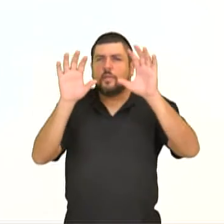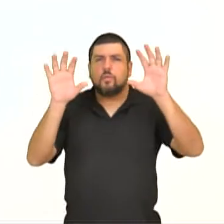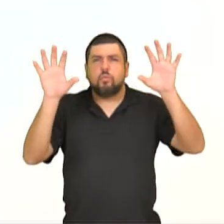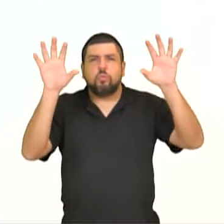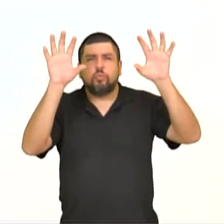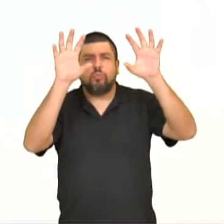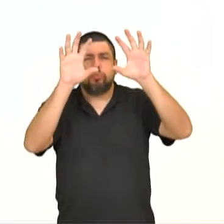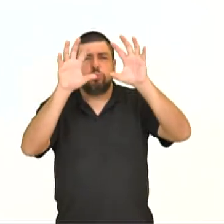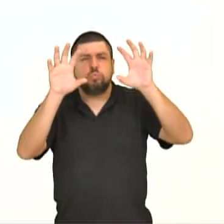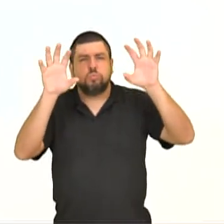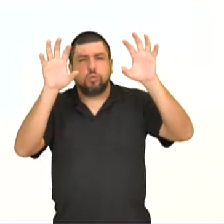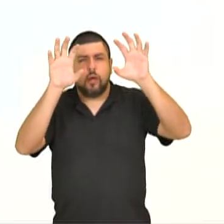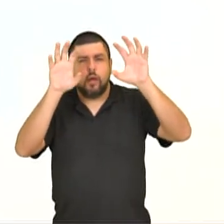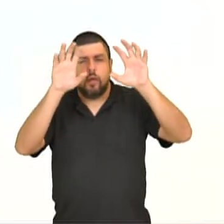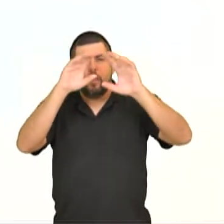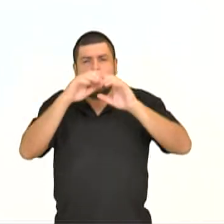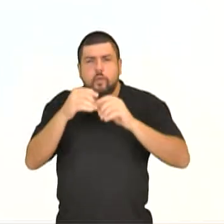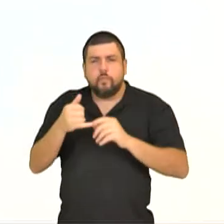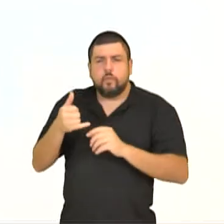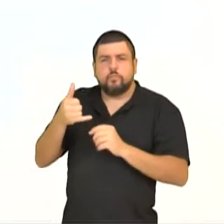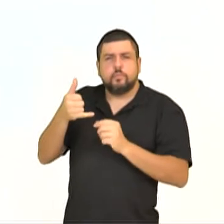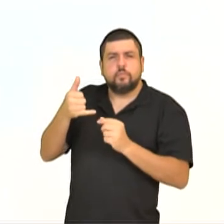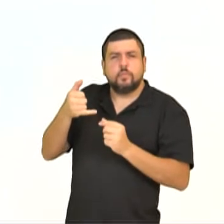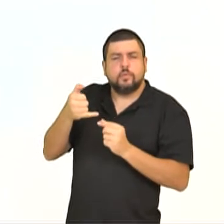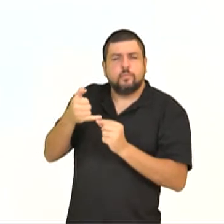grafite metafísico.